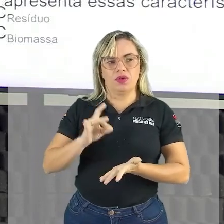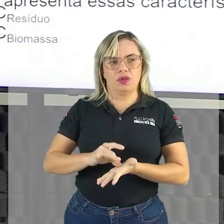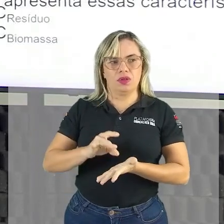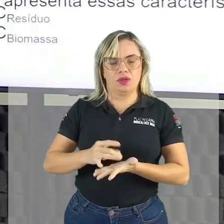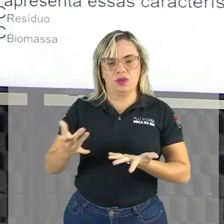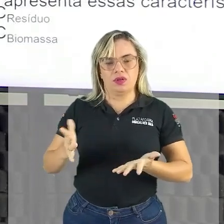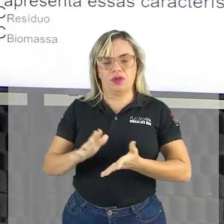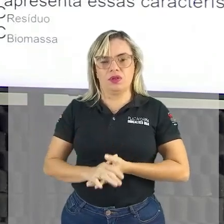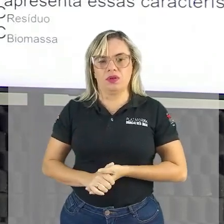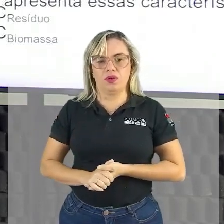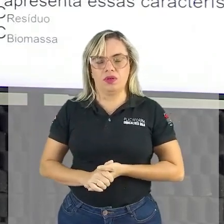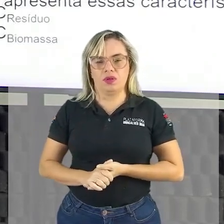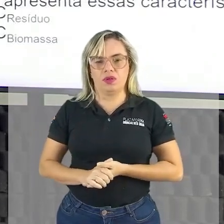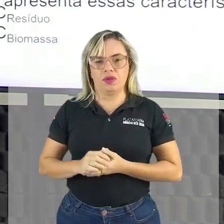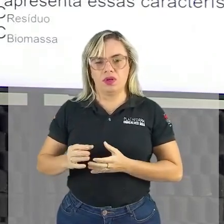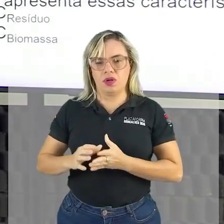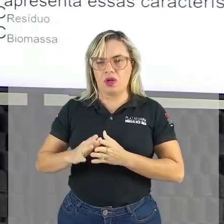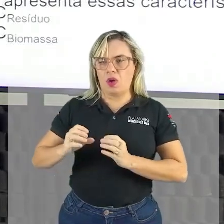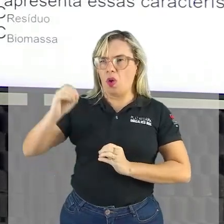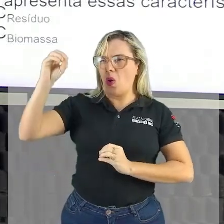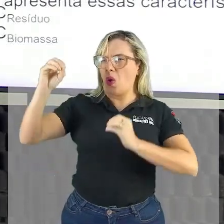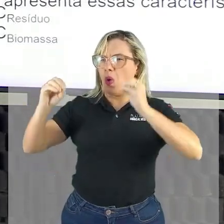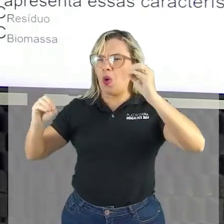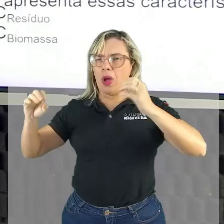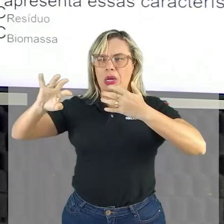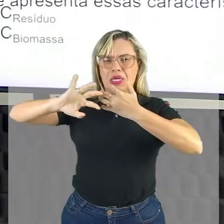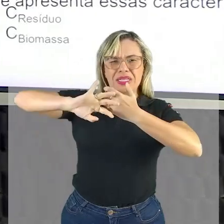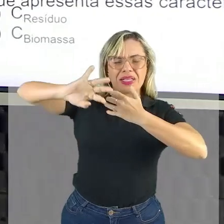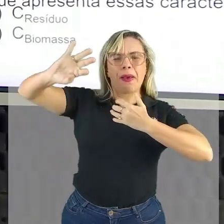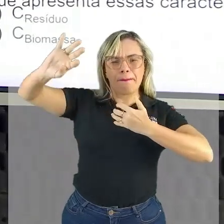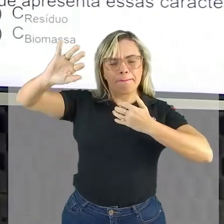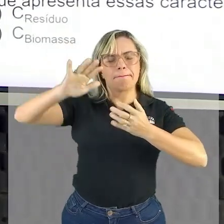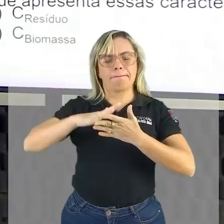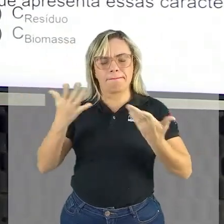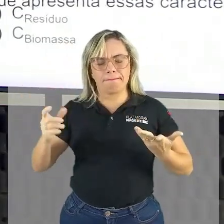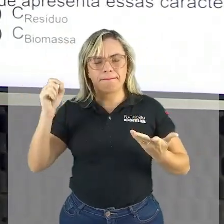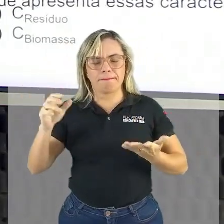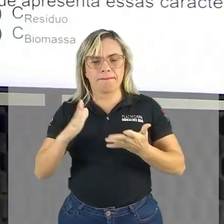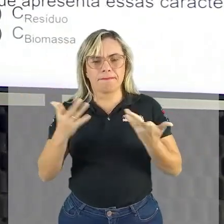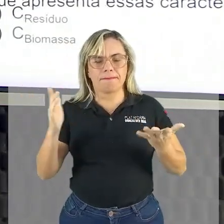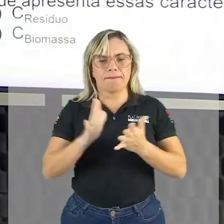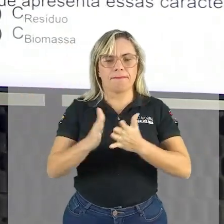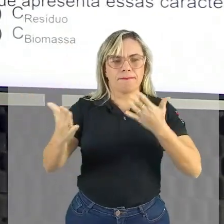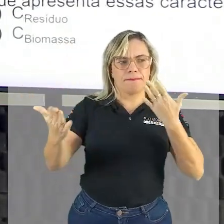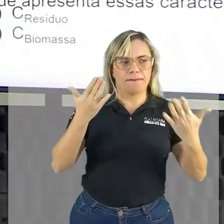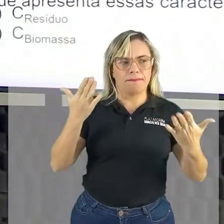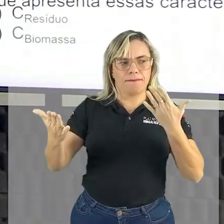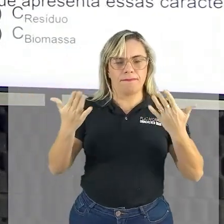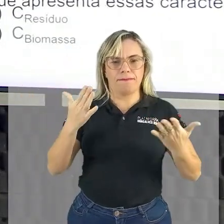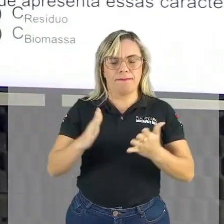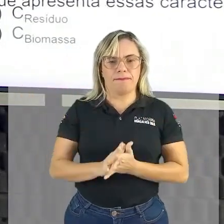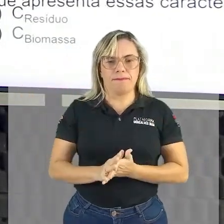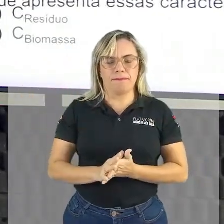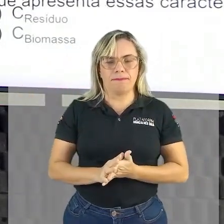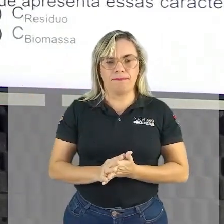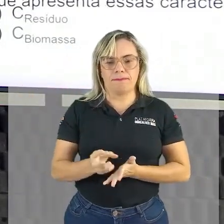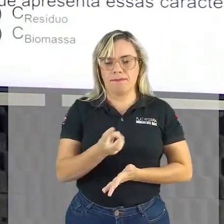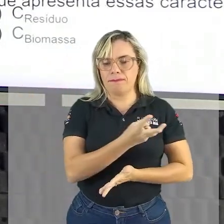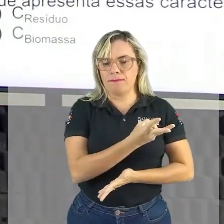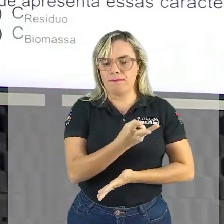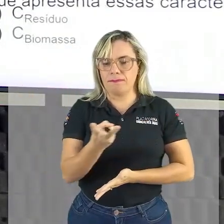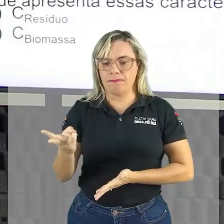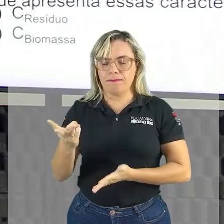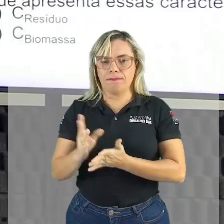físico e você vai ter as moléculas bem separadas umas das outras. Então, quando você compara os três estados físicos, o que você vai